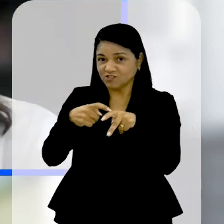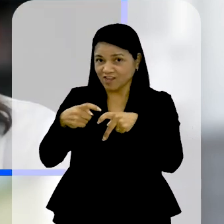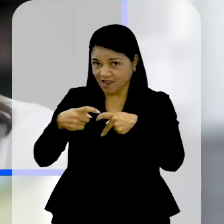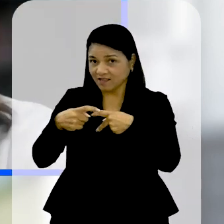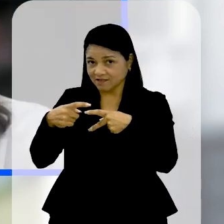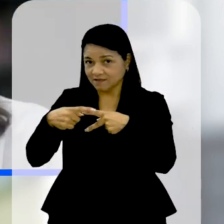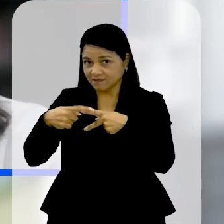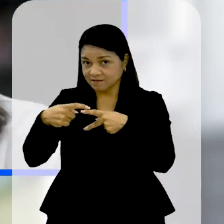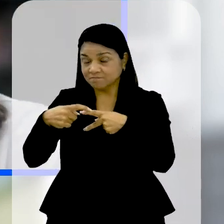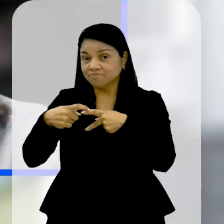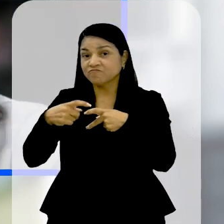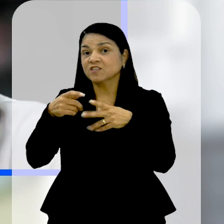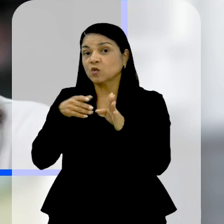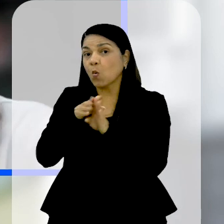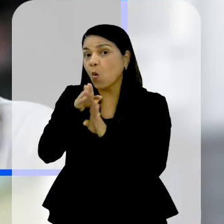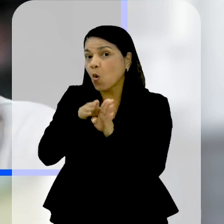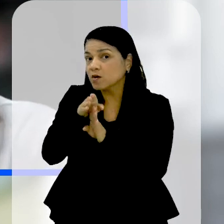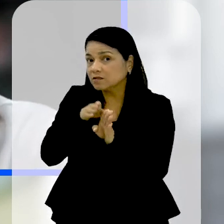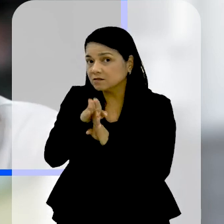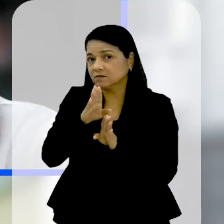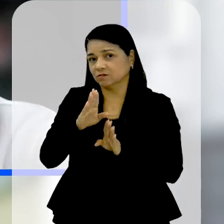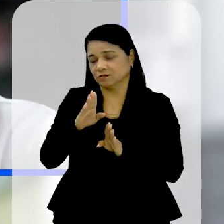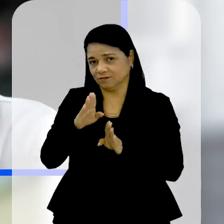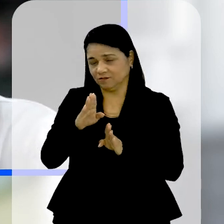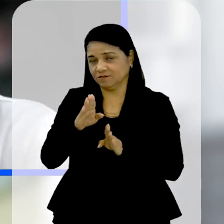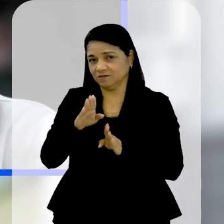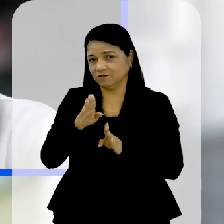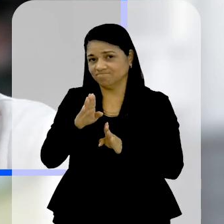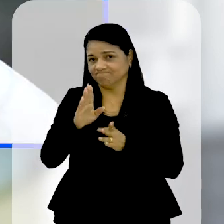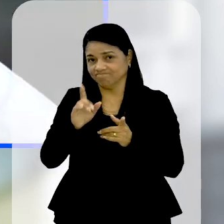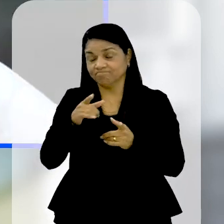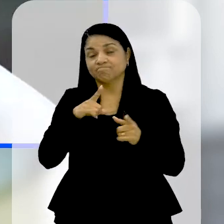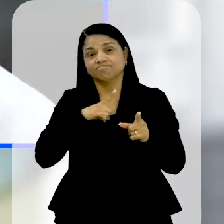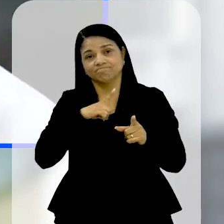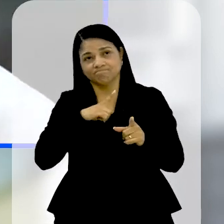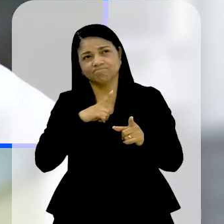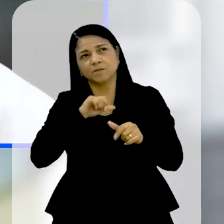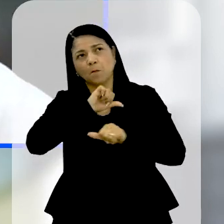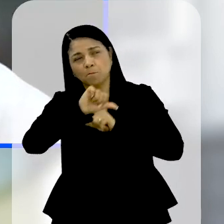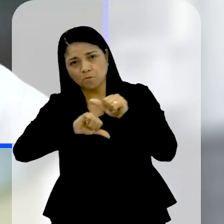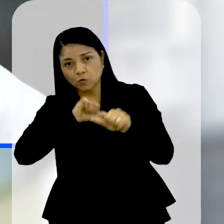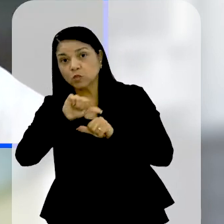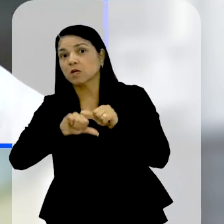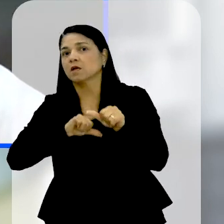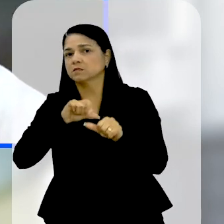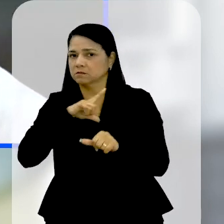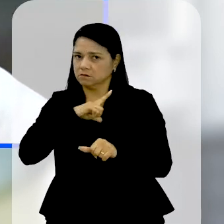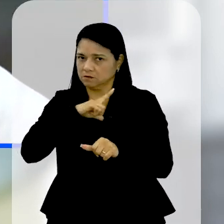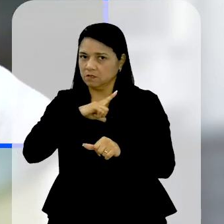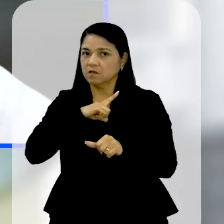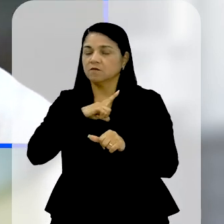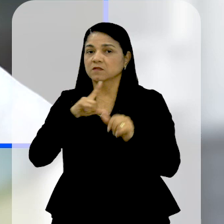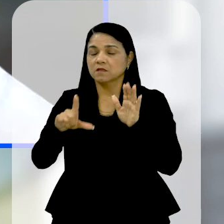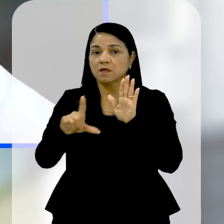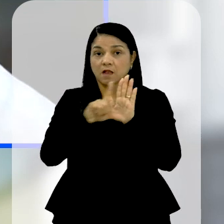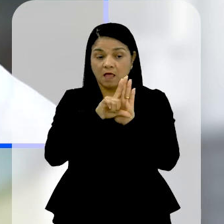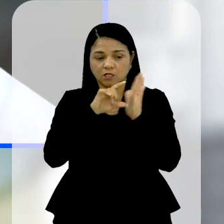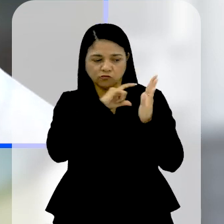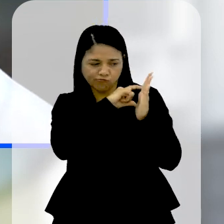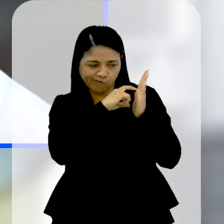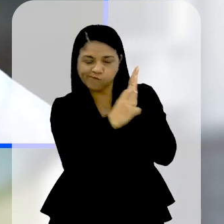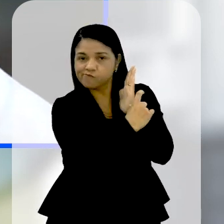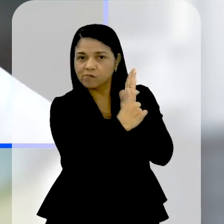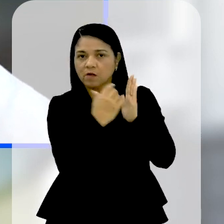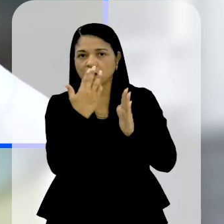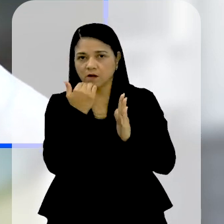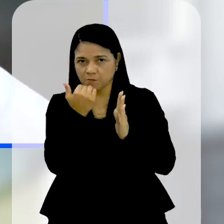só recomendações, né? São recomendações, exatamente. Tivemos agora uma mudança grande na lei de